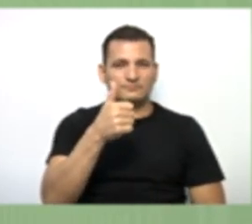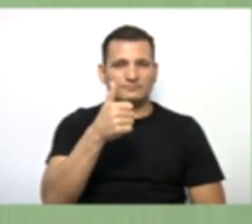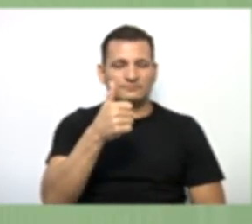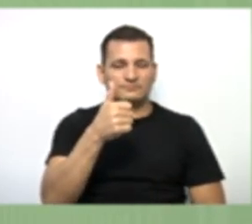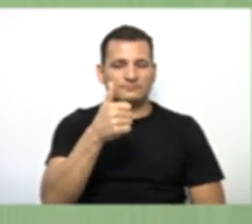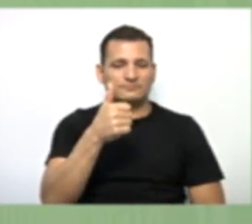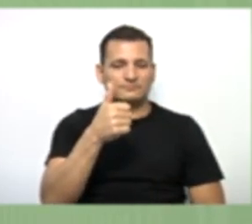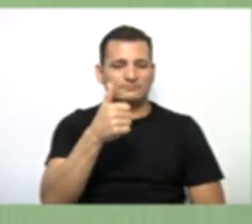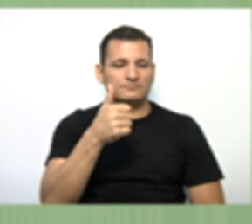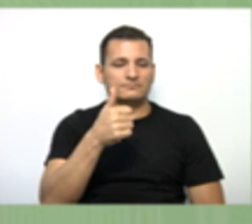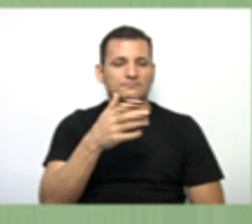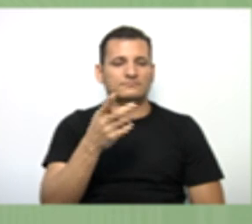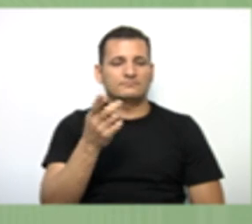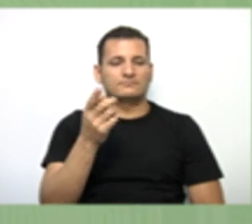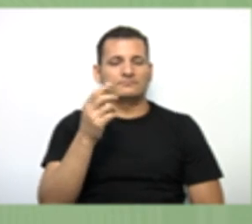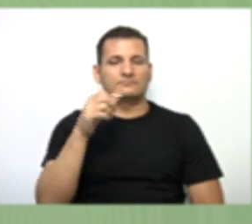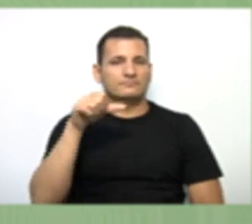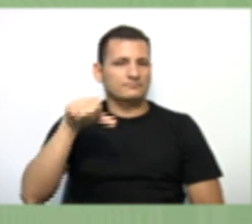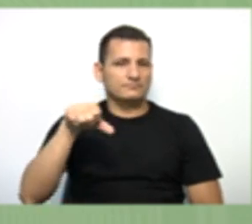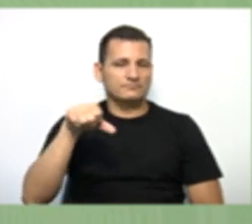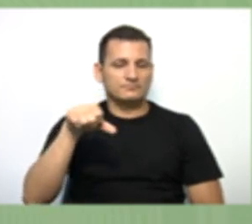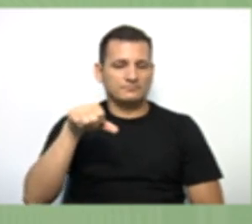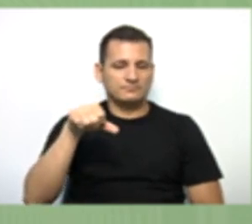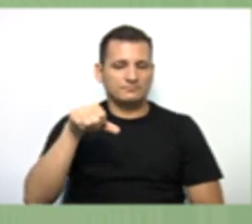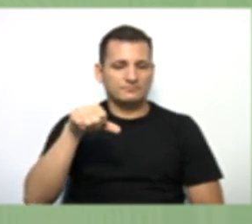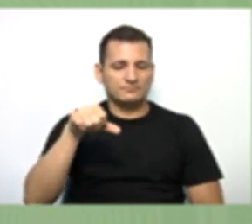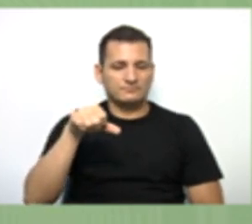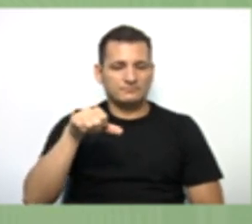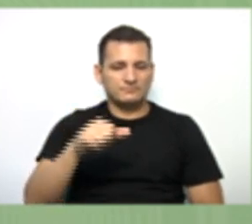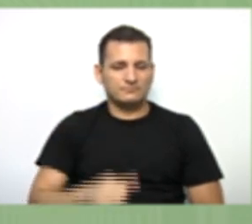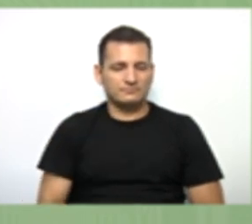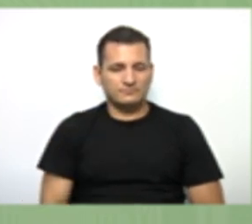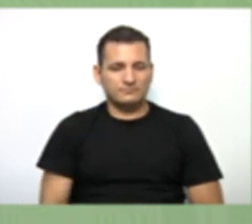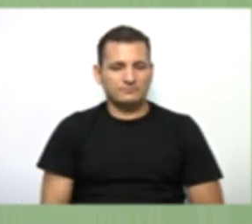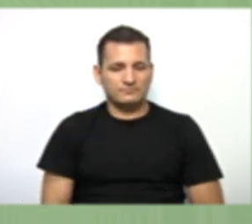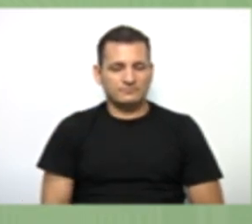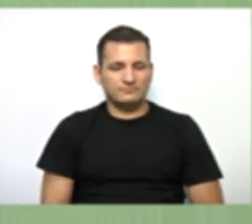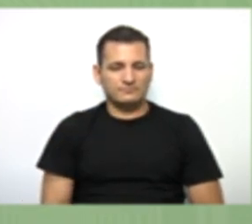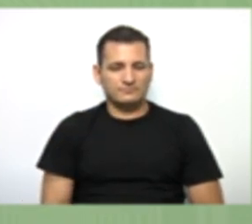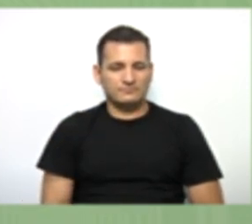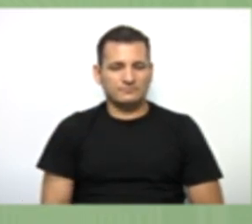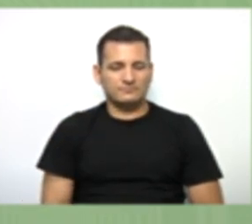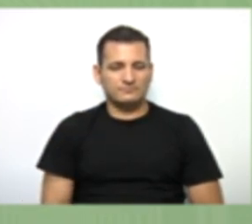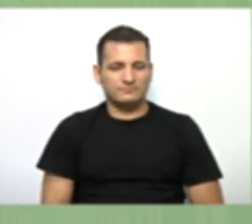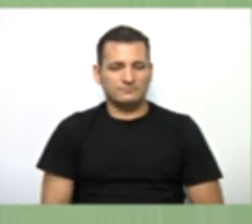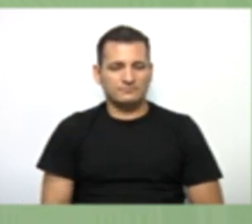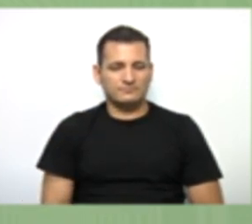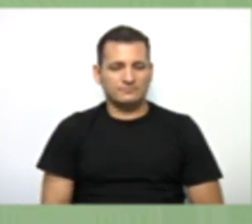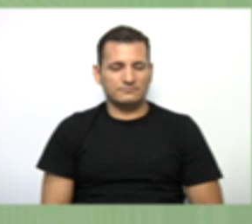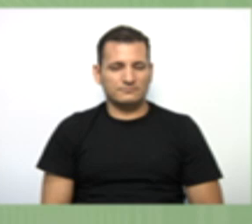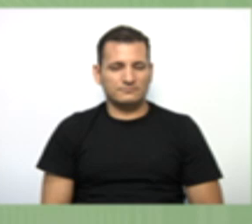E o 9 é só fazer o decimal mesmo, né? É o